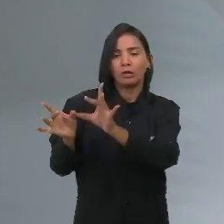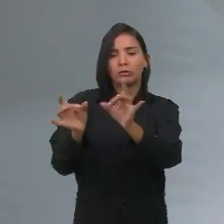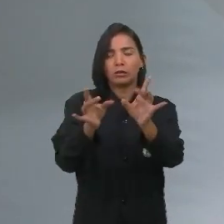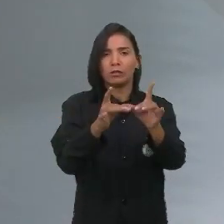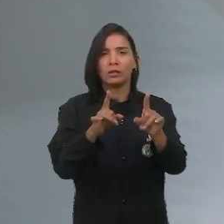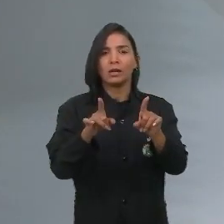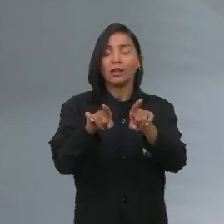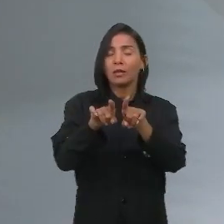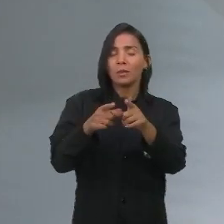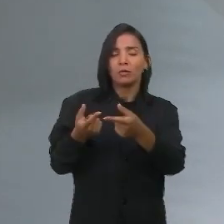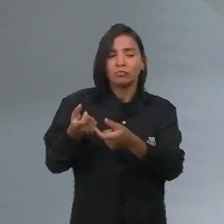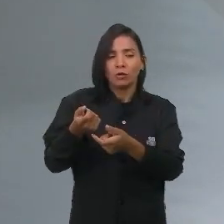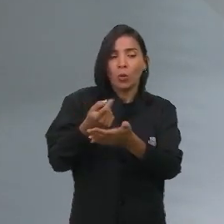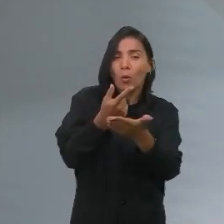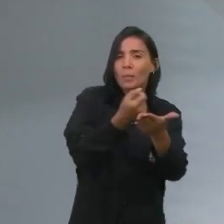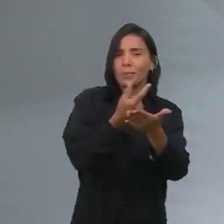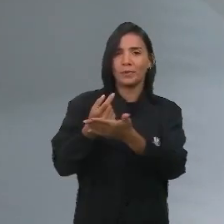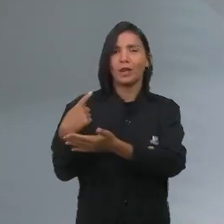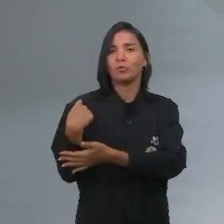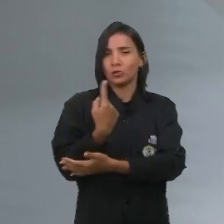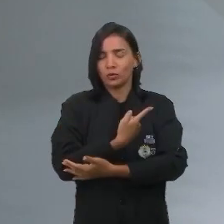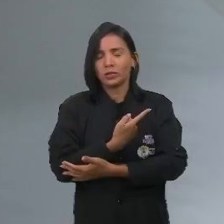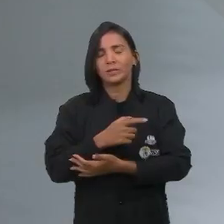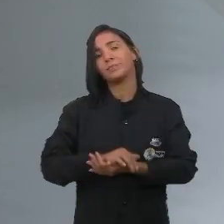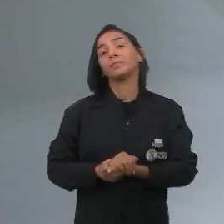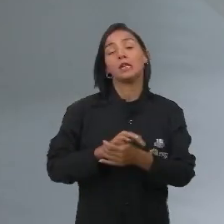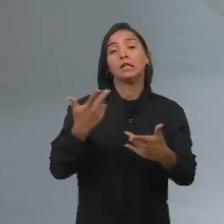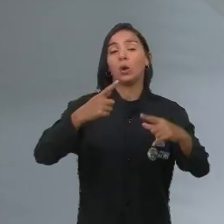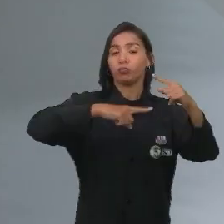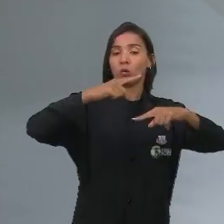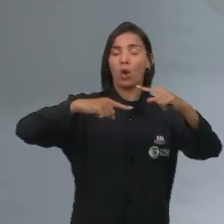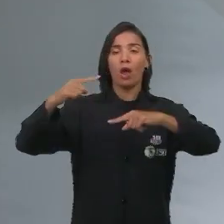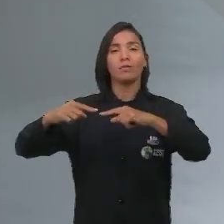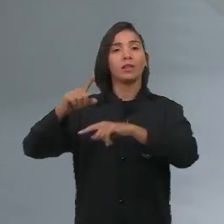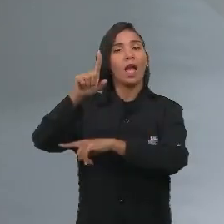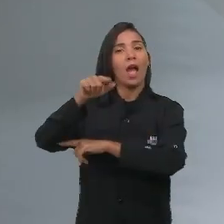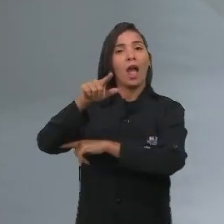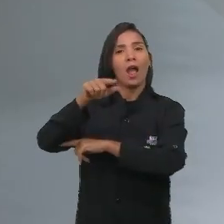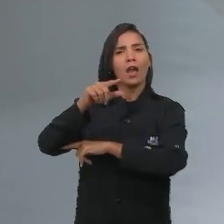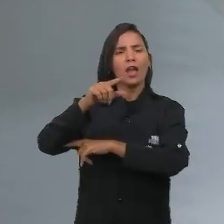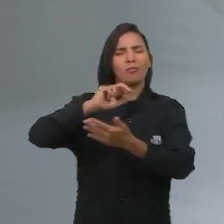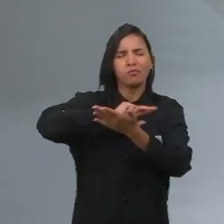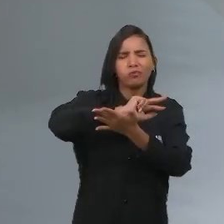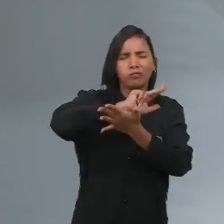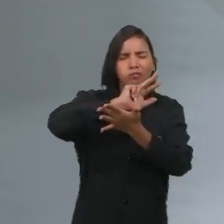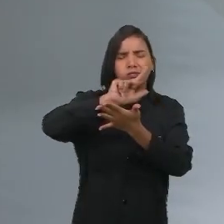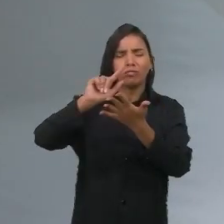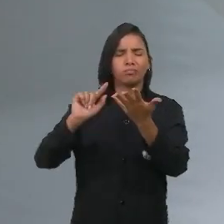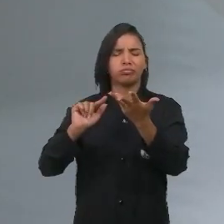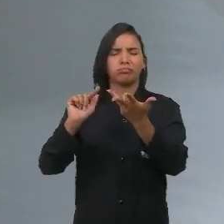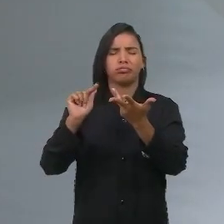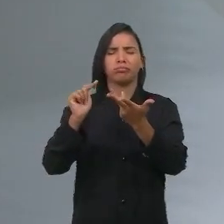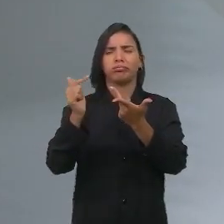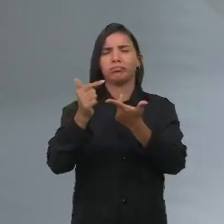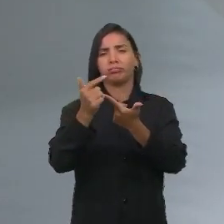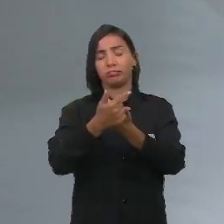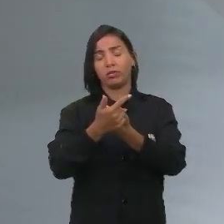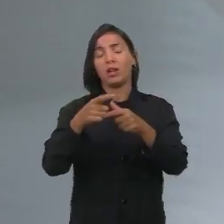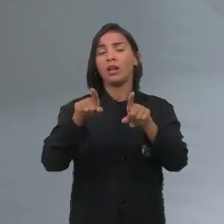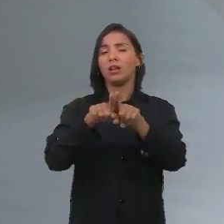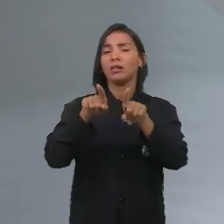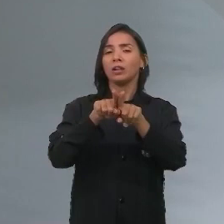a todos nós. Os produtos, as mercadorias, elas são as mais variadas possíveis. E os